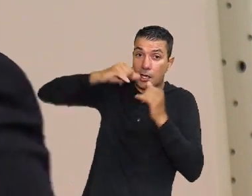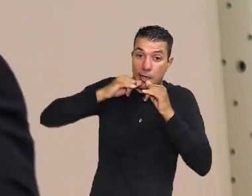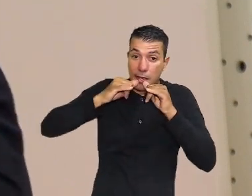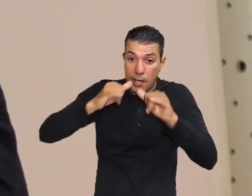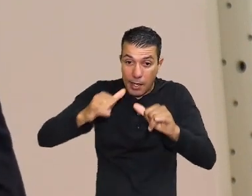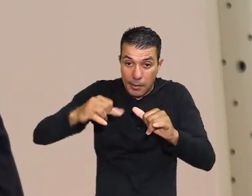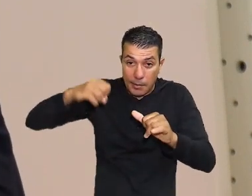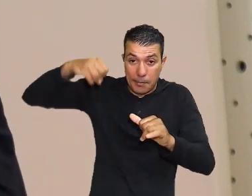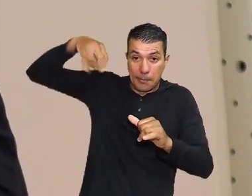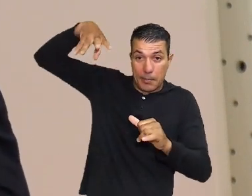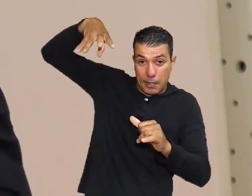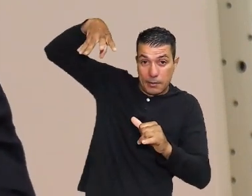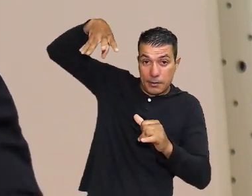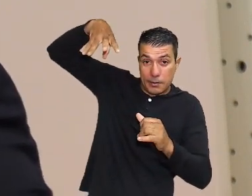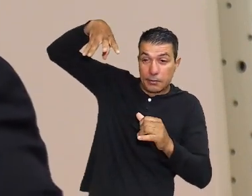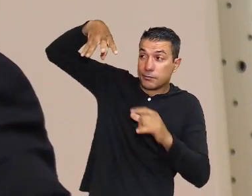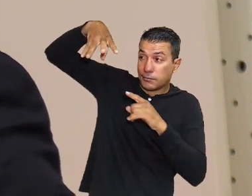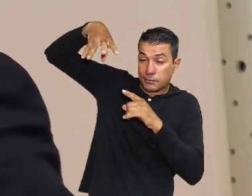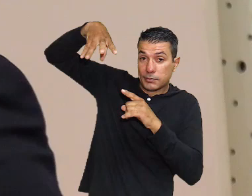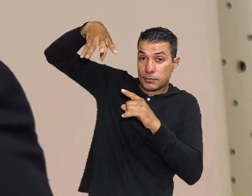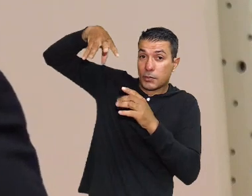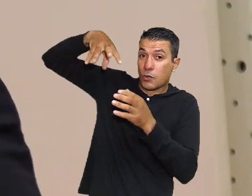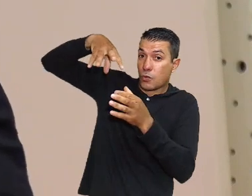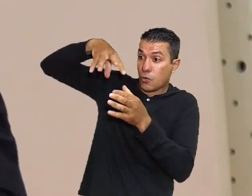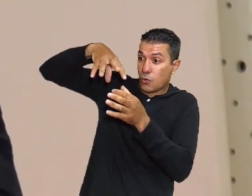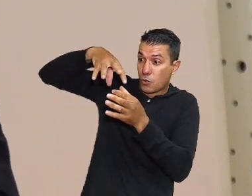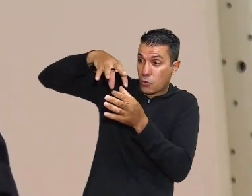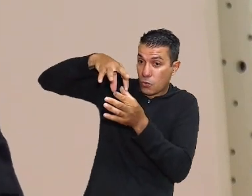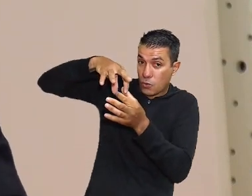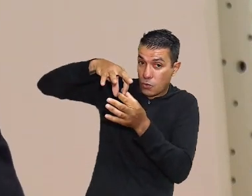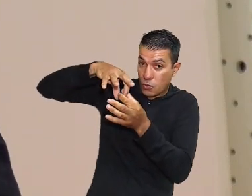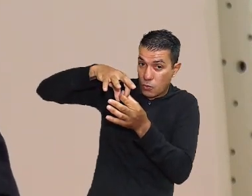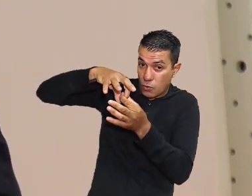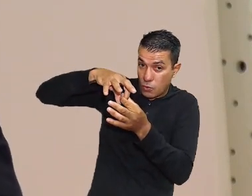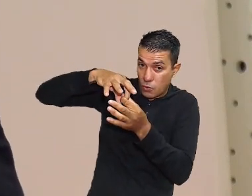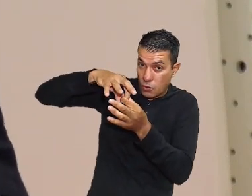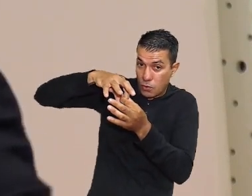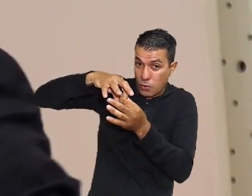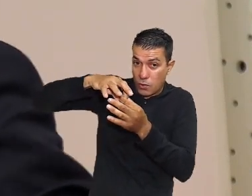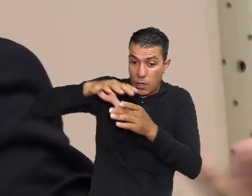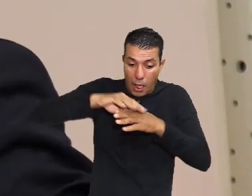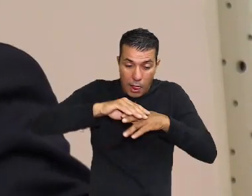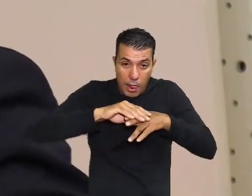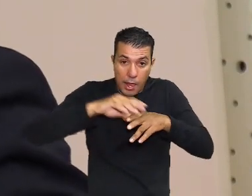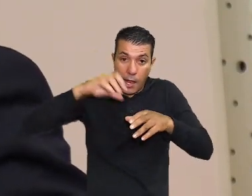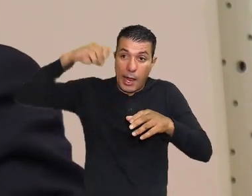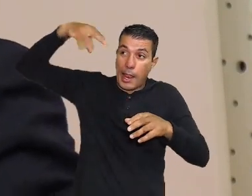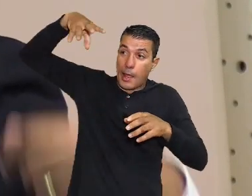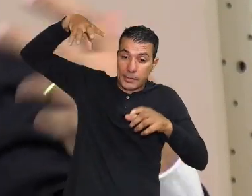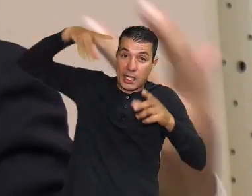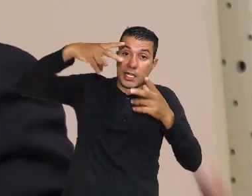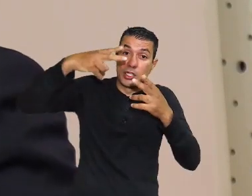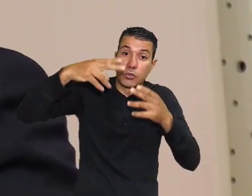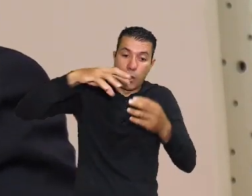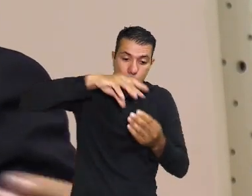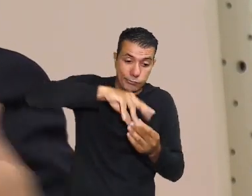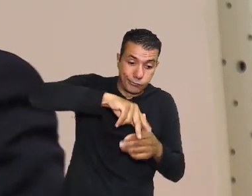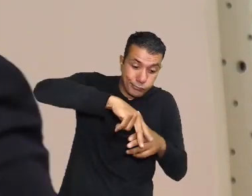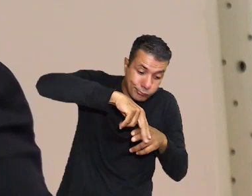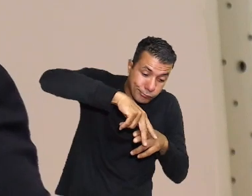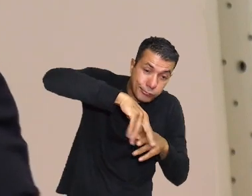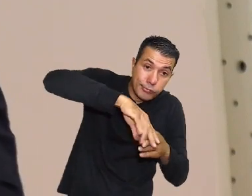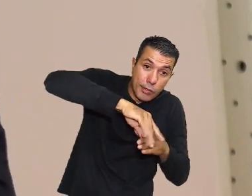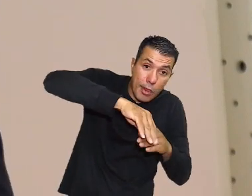elétrica, igual a luz. Poderíamos dizer que a lâmpada, como se fosse o boneco de barro, a energia elétrica, como se fosse o fôlego de